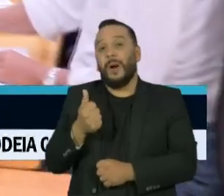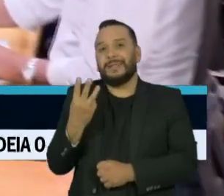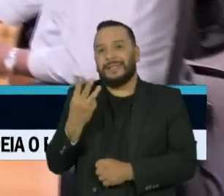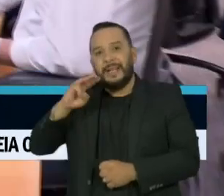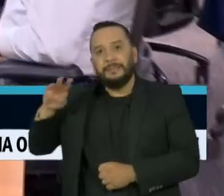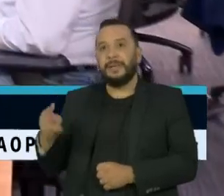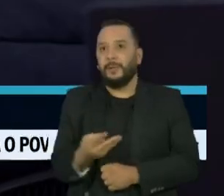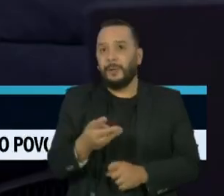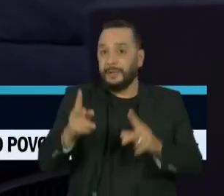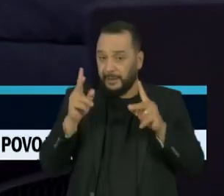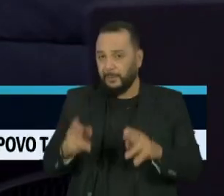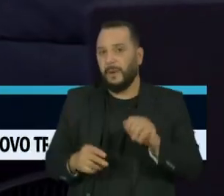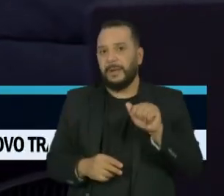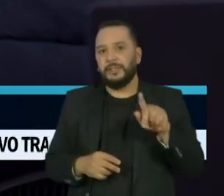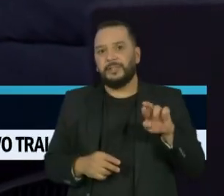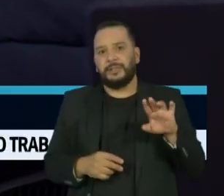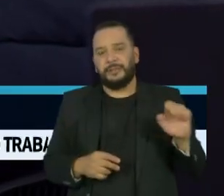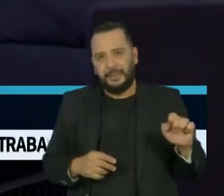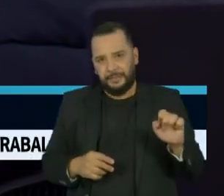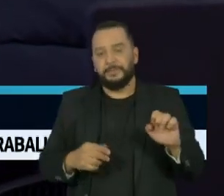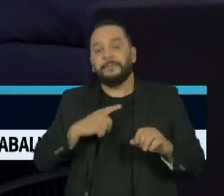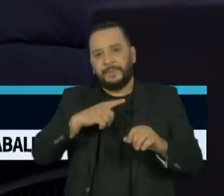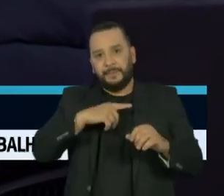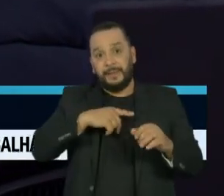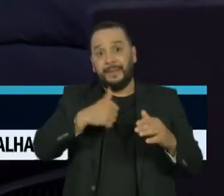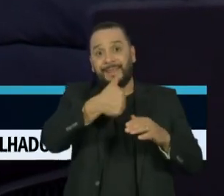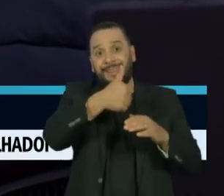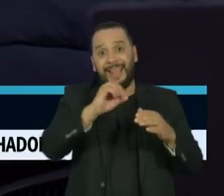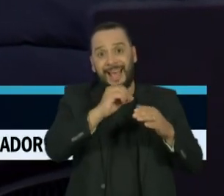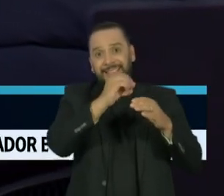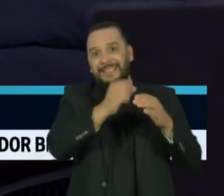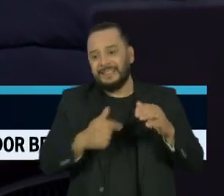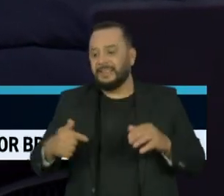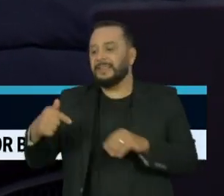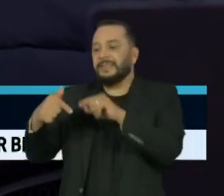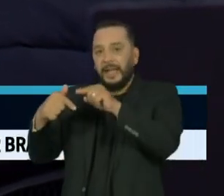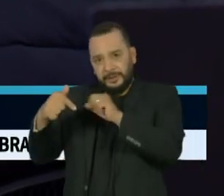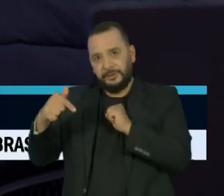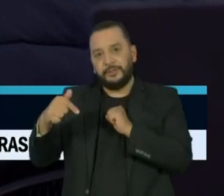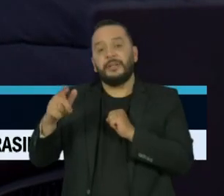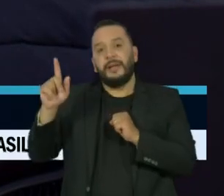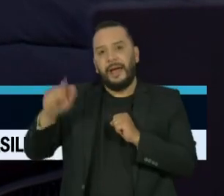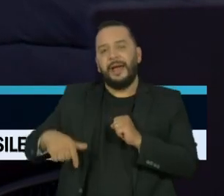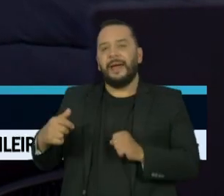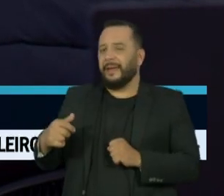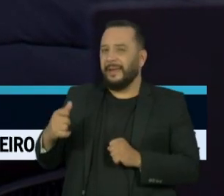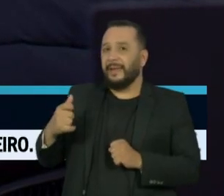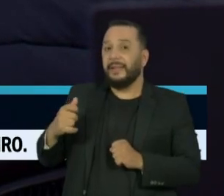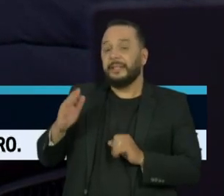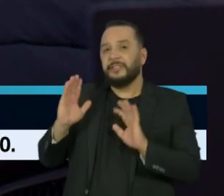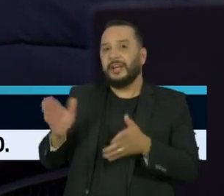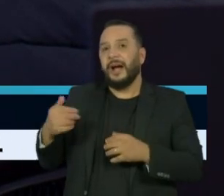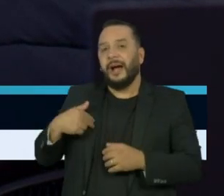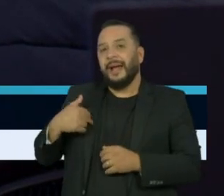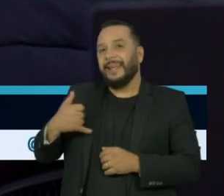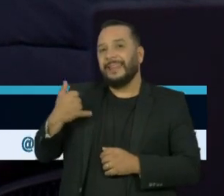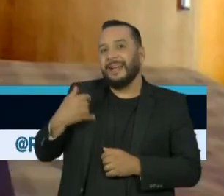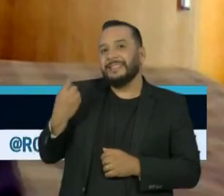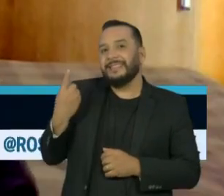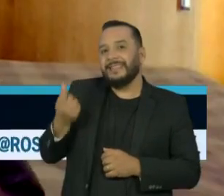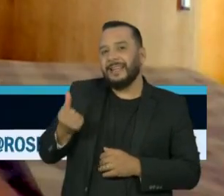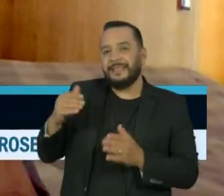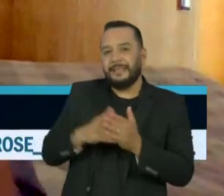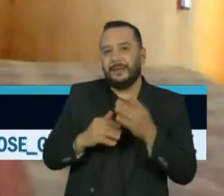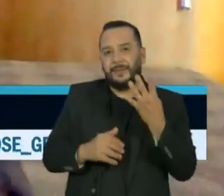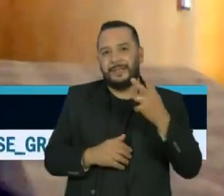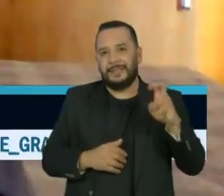como o Alexandre. 7 em cada 10 CPFs da Bolsa estão na faixa dos 16 aos 45 anos.